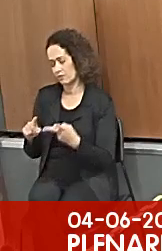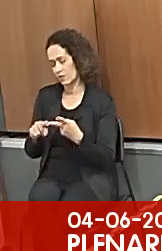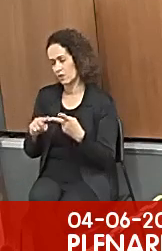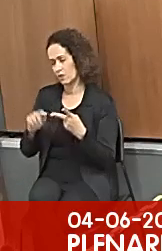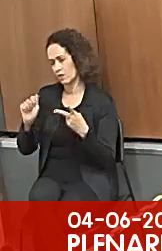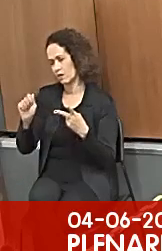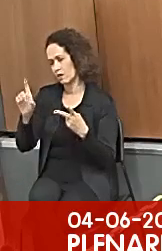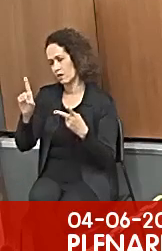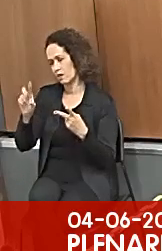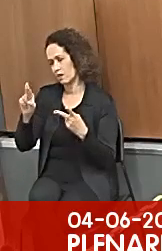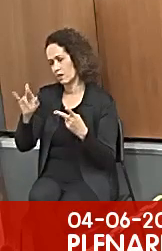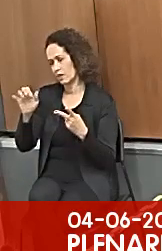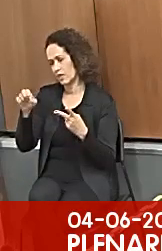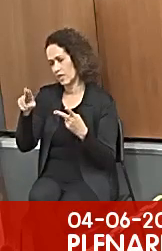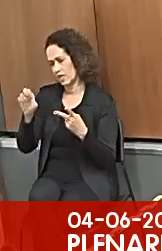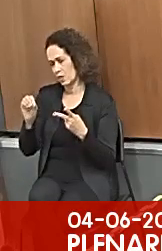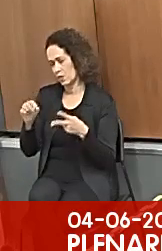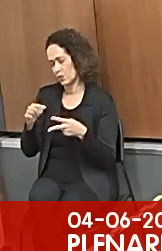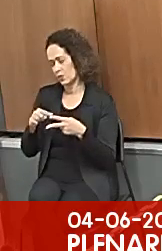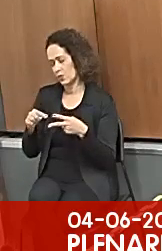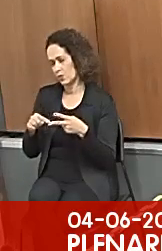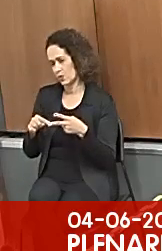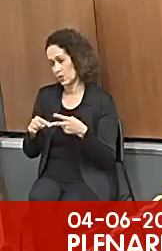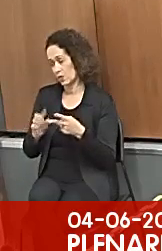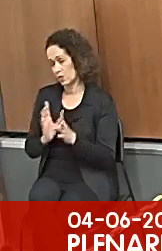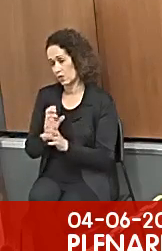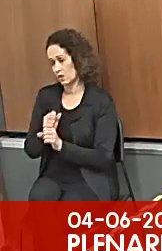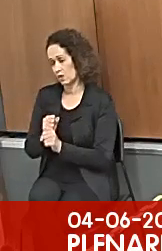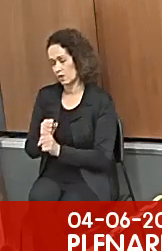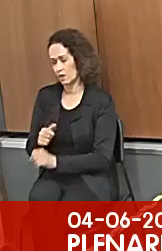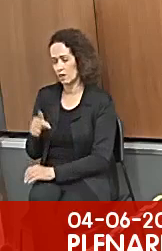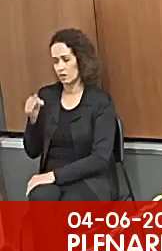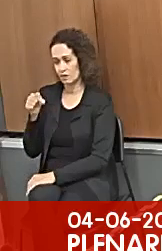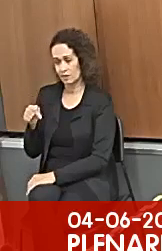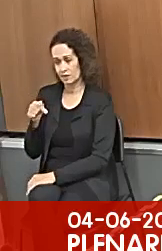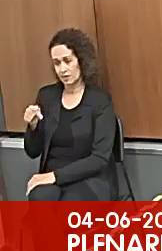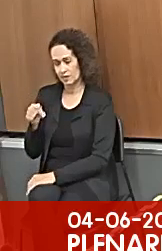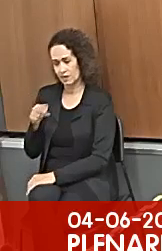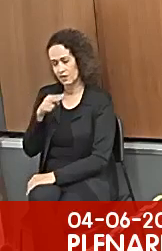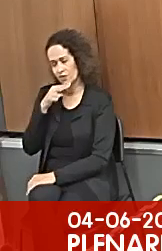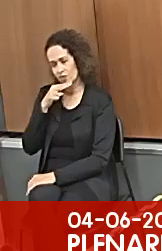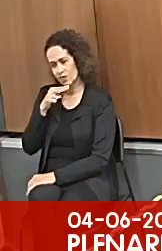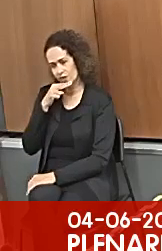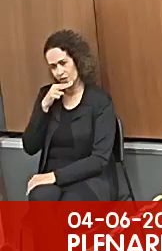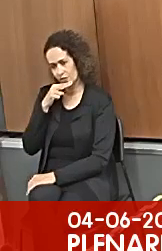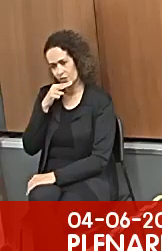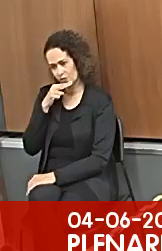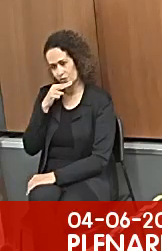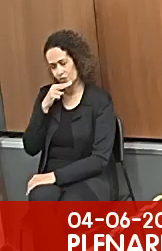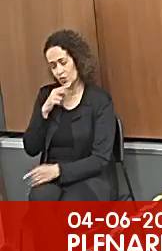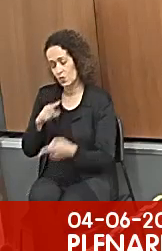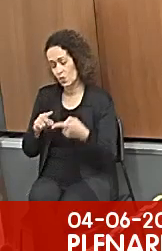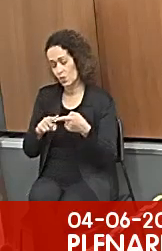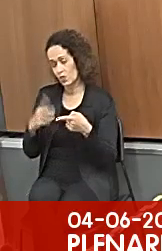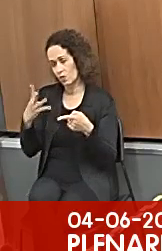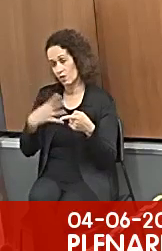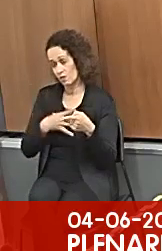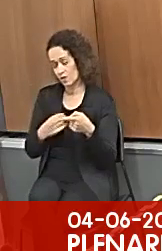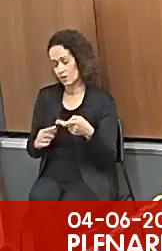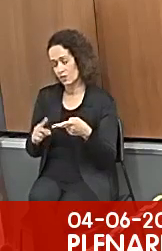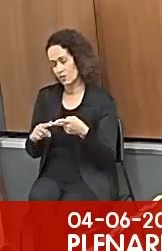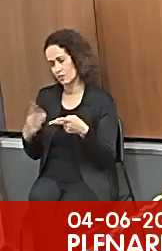filho. Tenho 2 filhos só e tenho 7 netos. Marcelo é pai de 4 filhos, o Adriano de 3 filhos. E não há